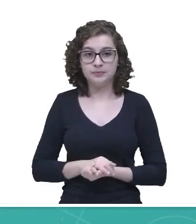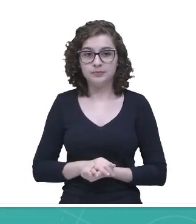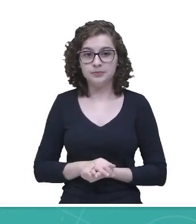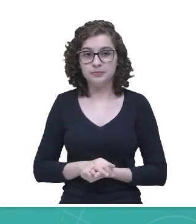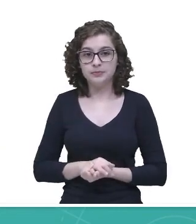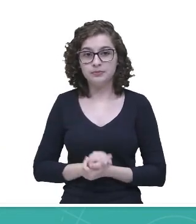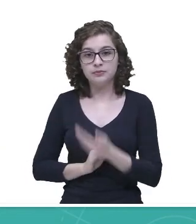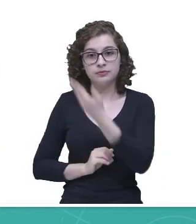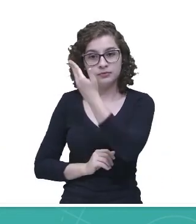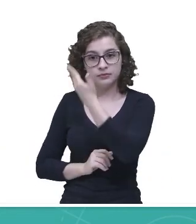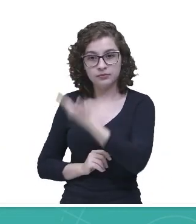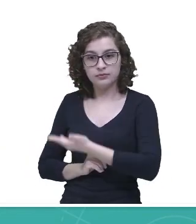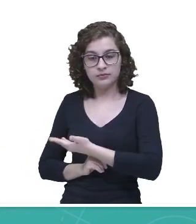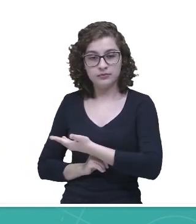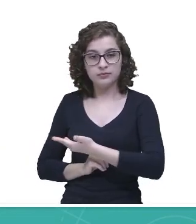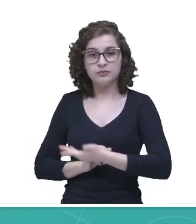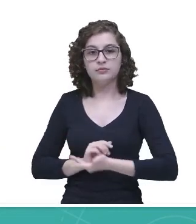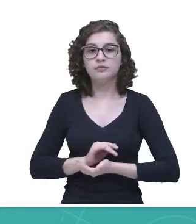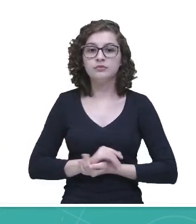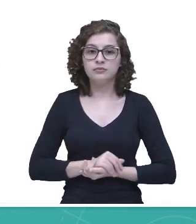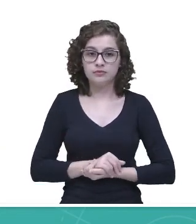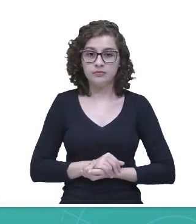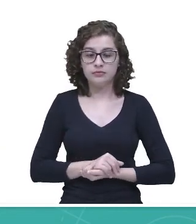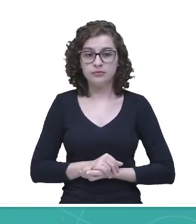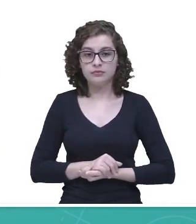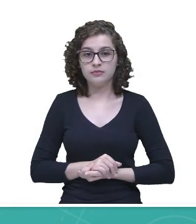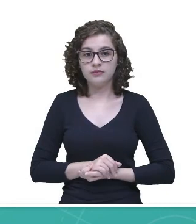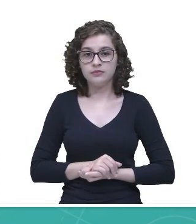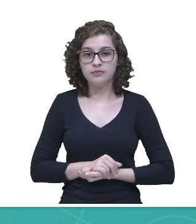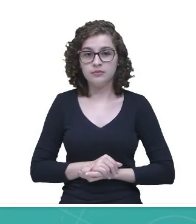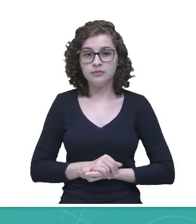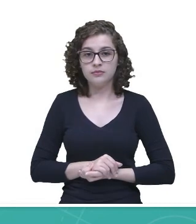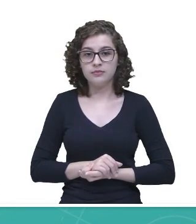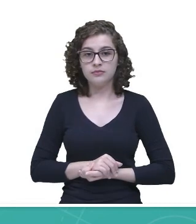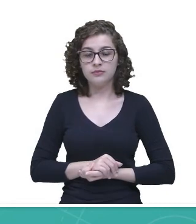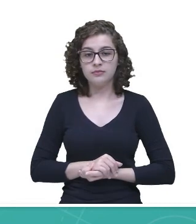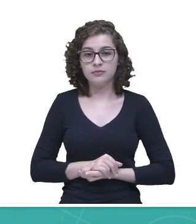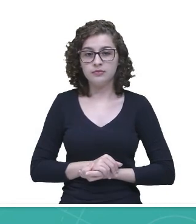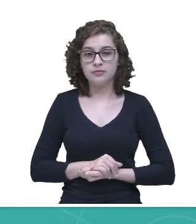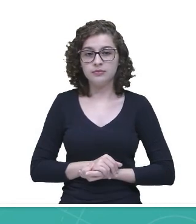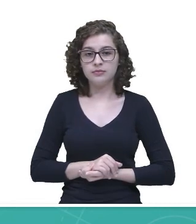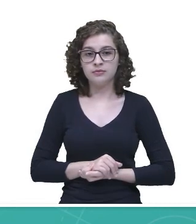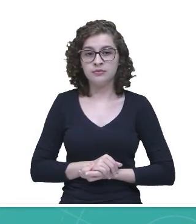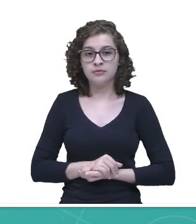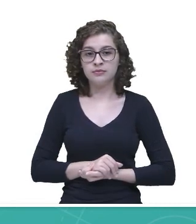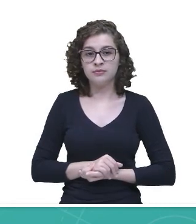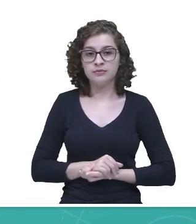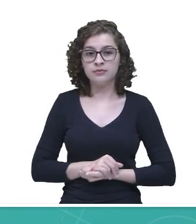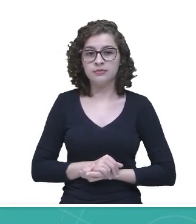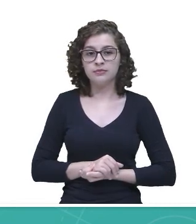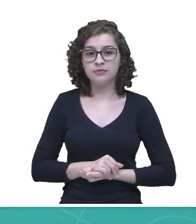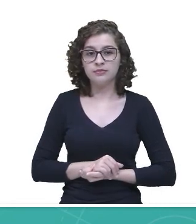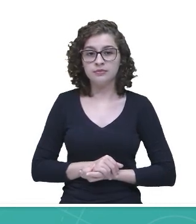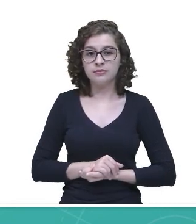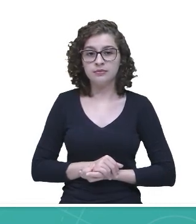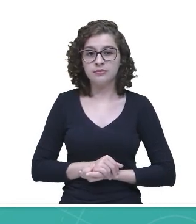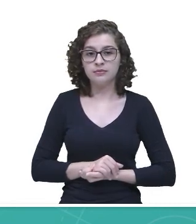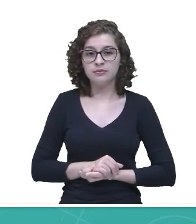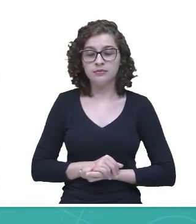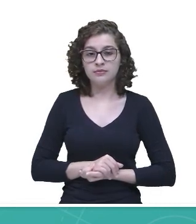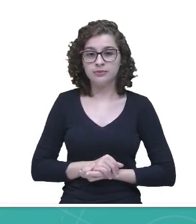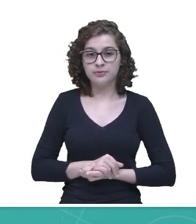artesãos e militares. C, cavaleiros, camponeses e escravos. D, clero, nobreza e